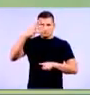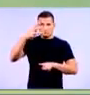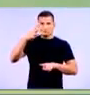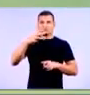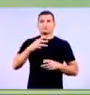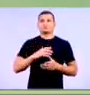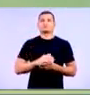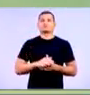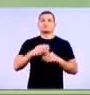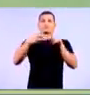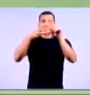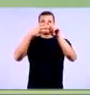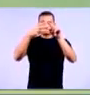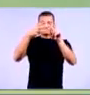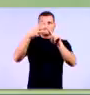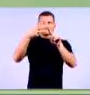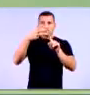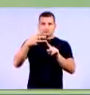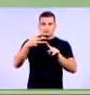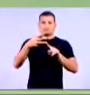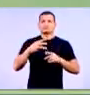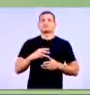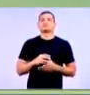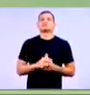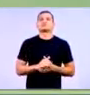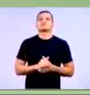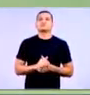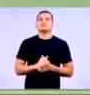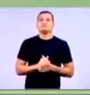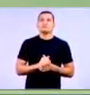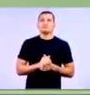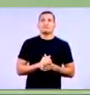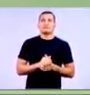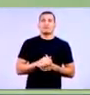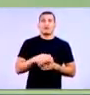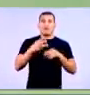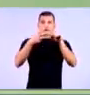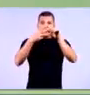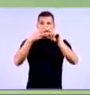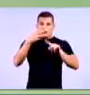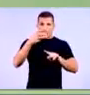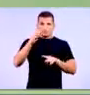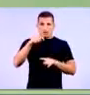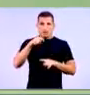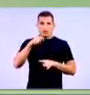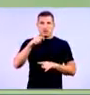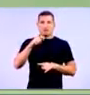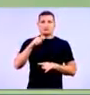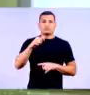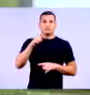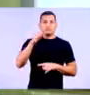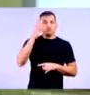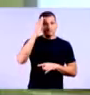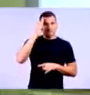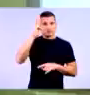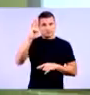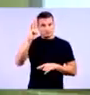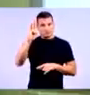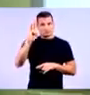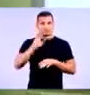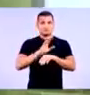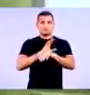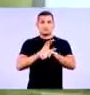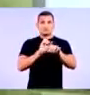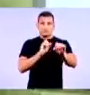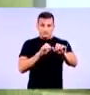Autonomia, interação e cooperação. Esses são os princípios que norteiam o ensino à distância. São 3